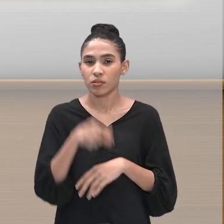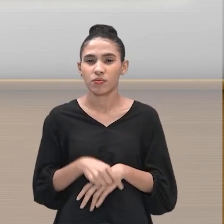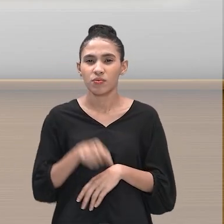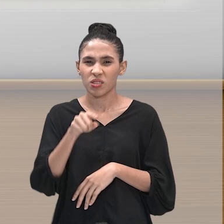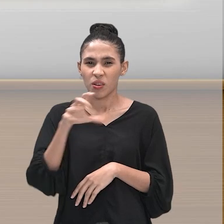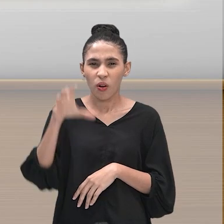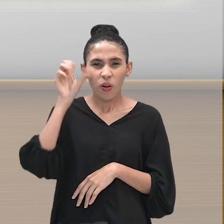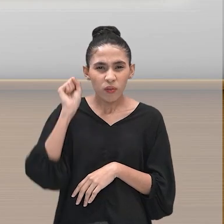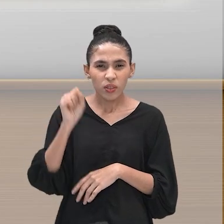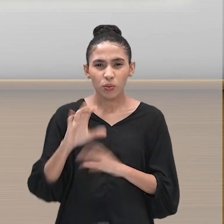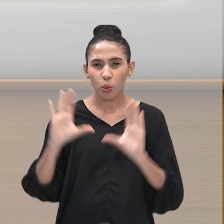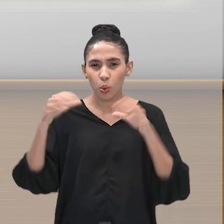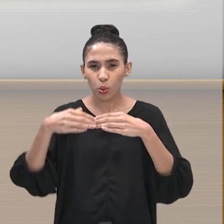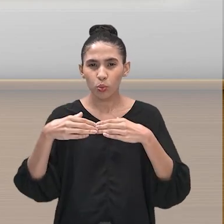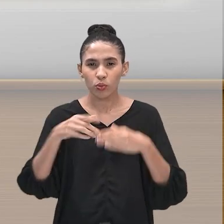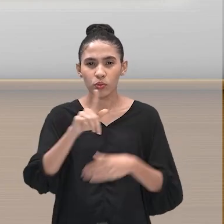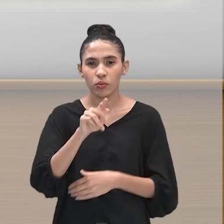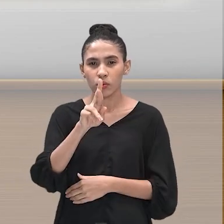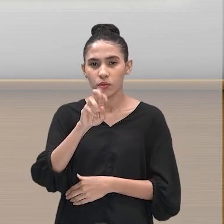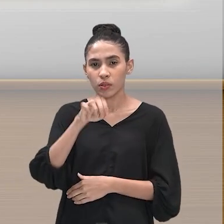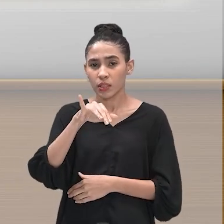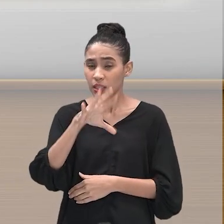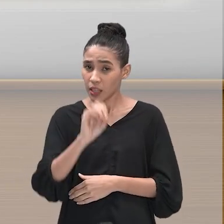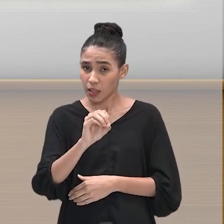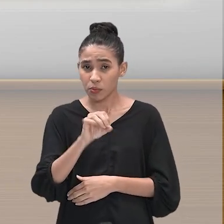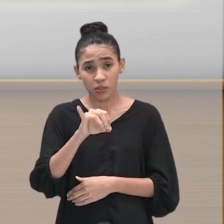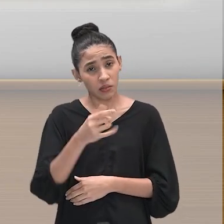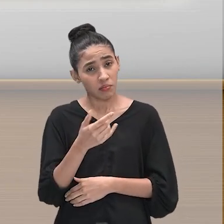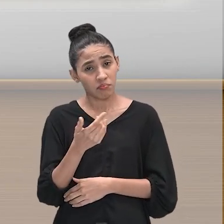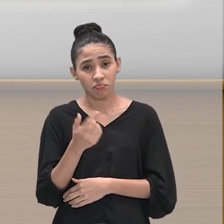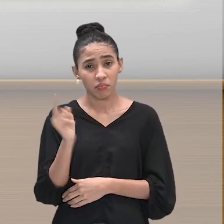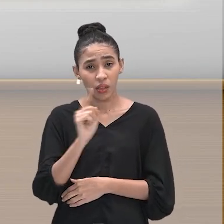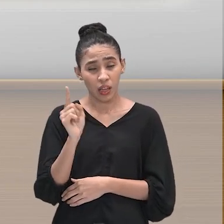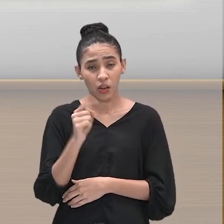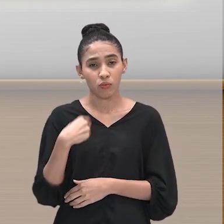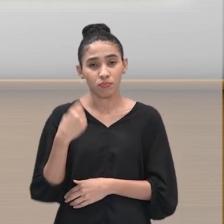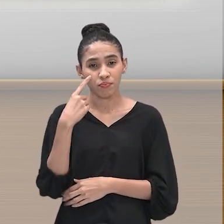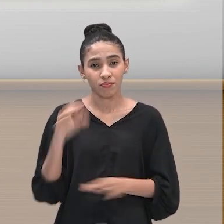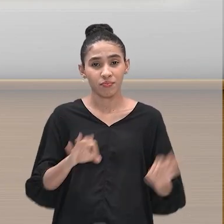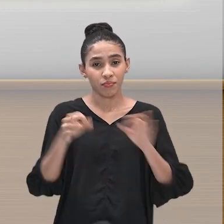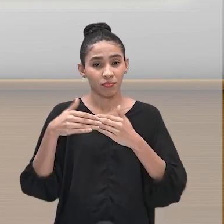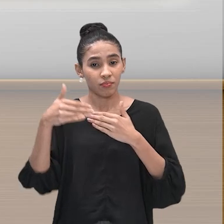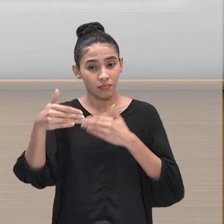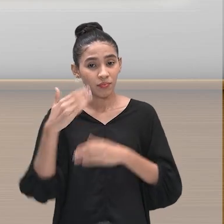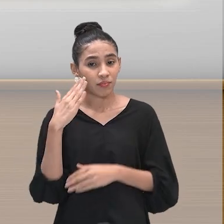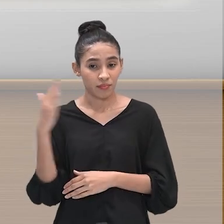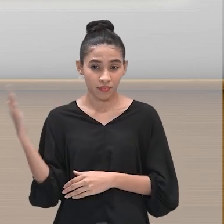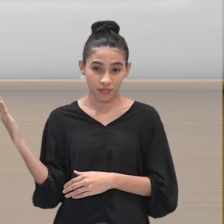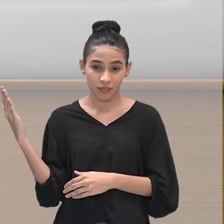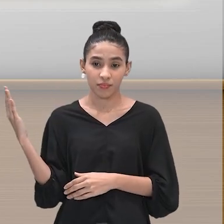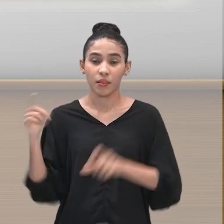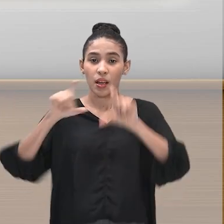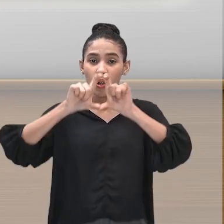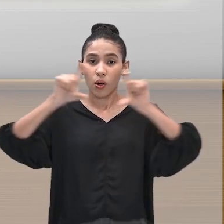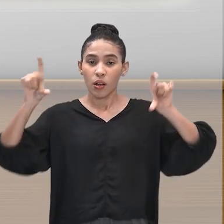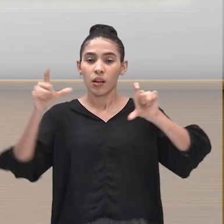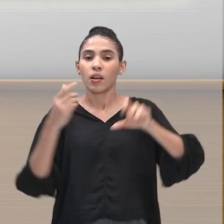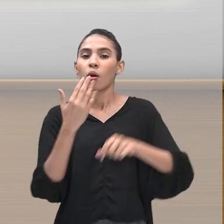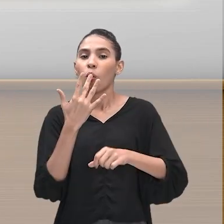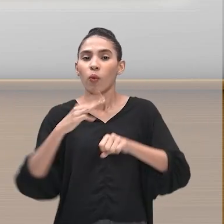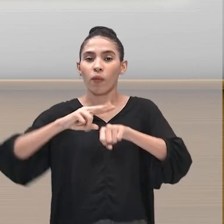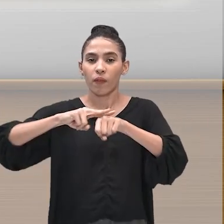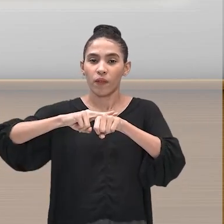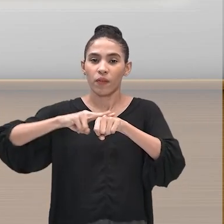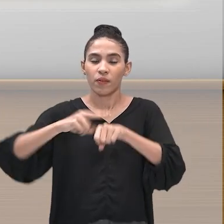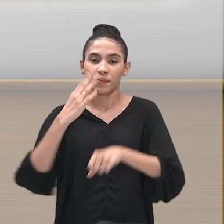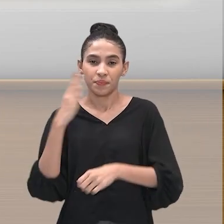falar em Grêmio Estudantil? Se não ouviram, a gente vai ver o que é agora. Olha só, mais uma vez o nosso quadro negro aparecendo aqui,